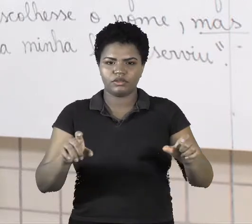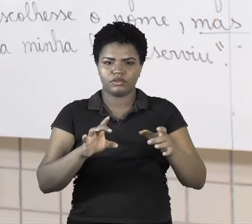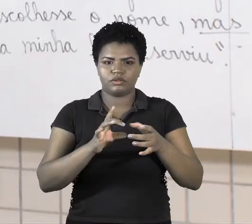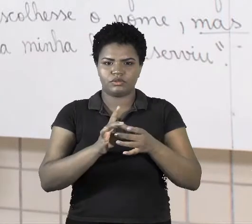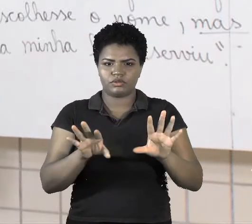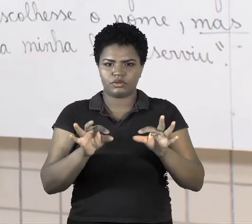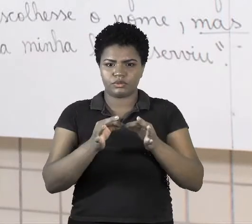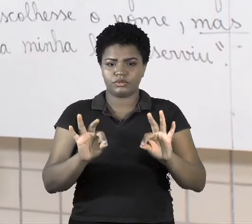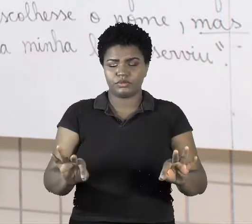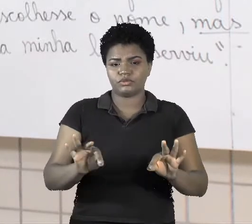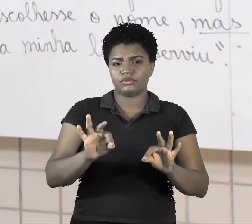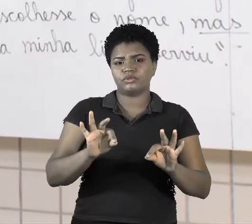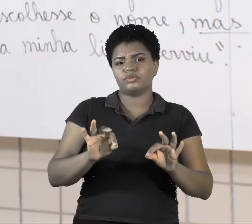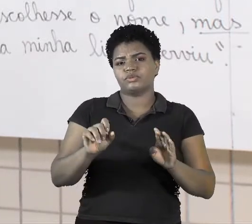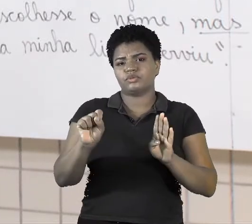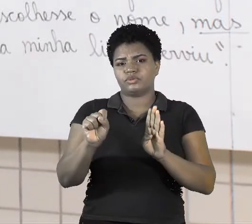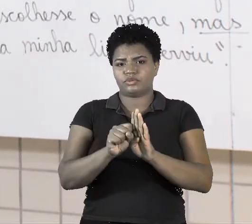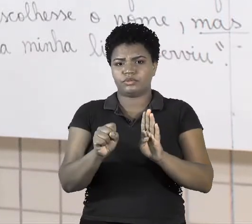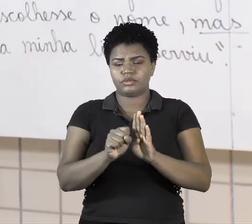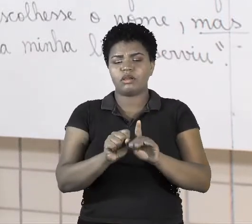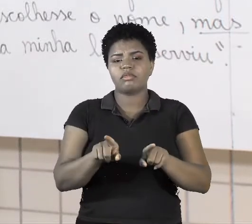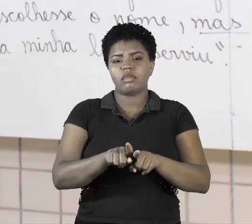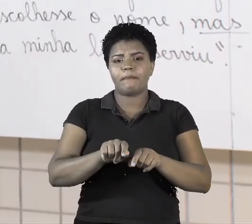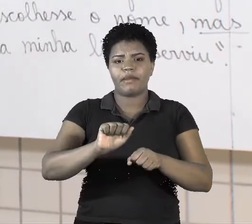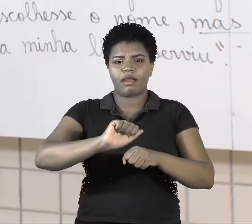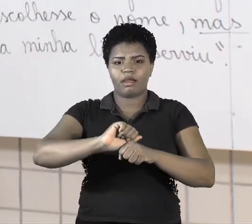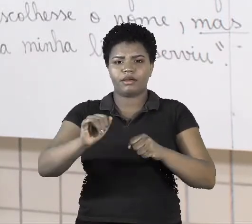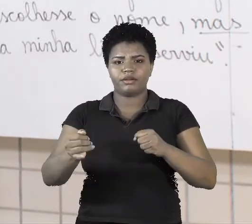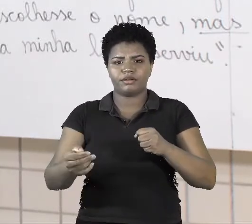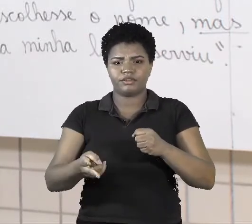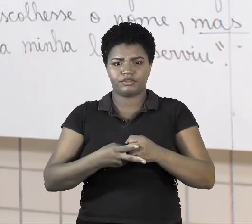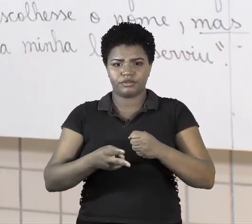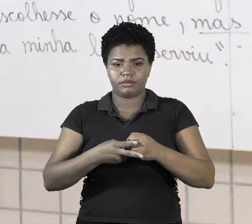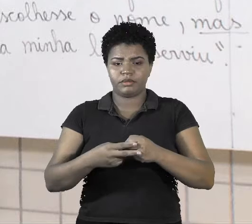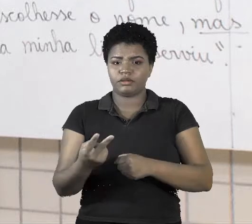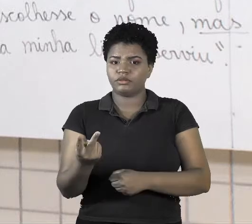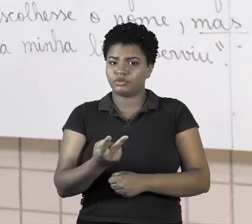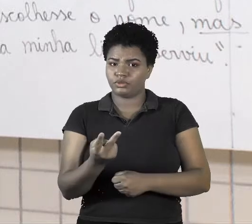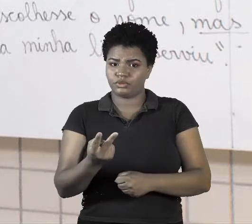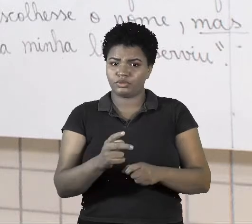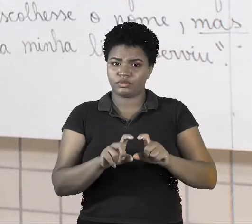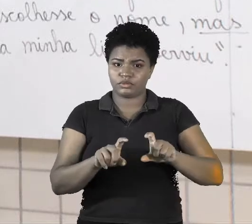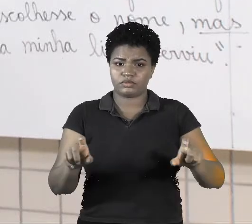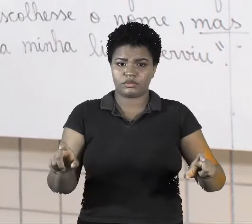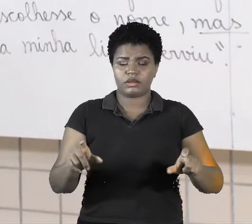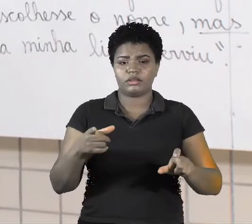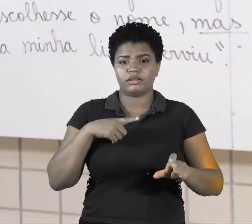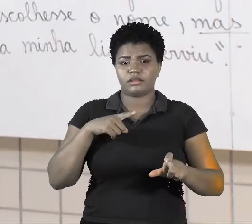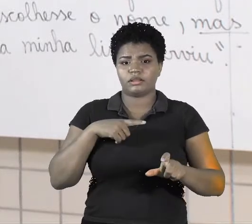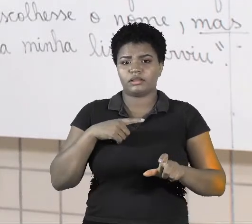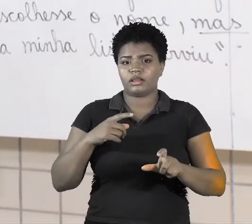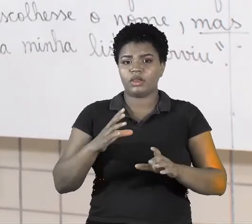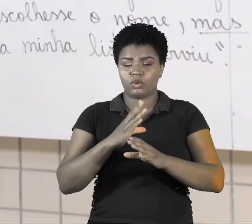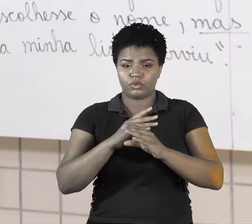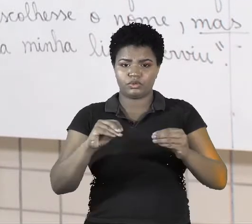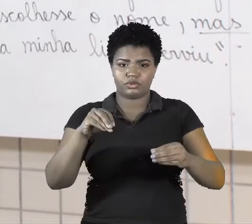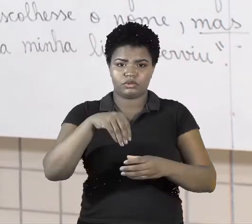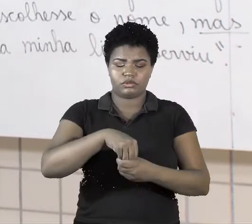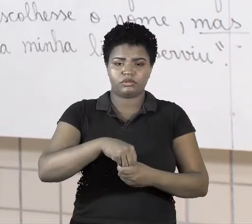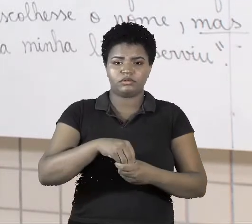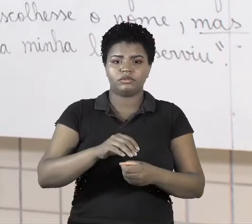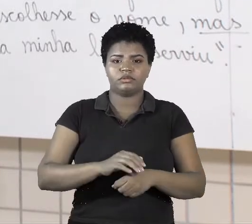orações subordinadas adverbiais. Essas duas orações são compostas por conjunções